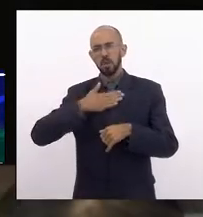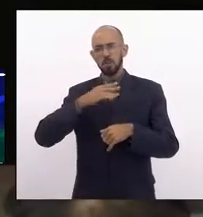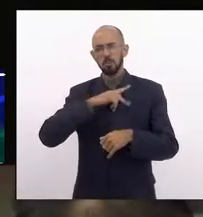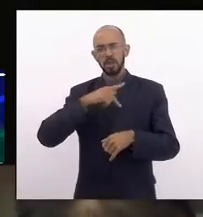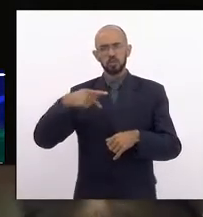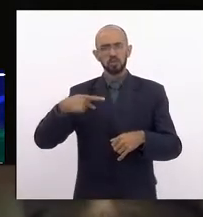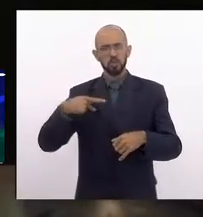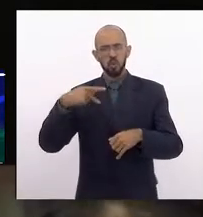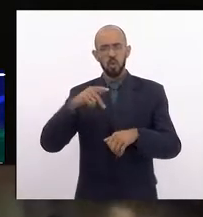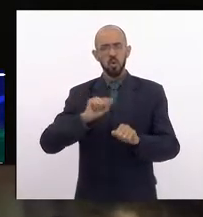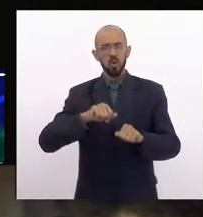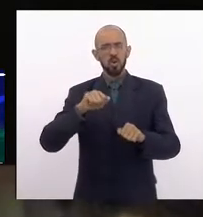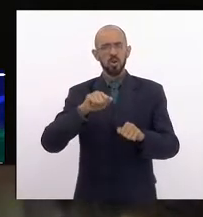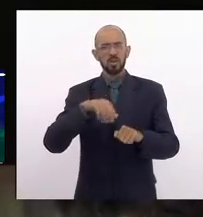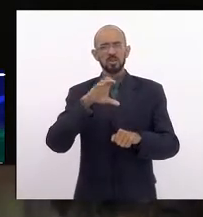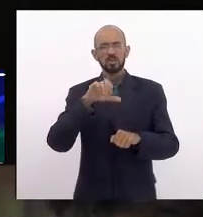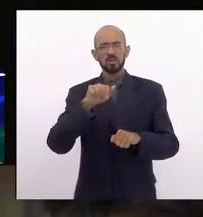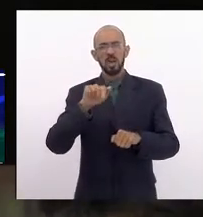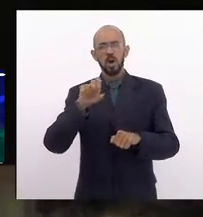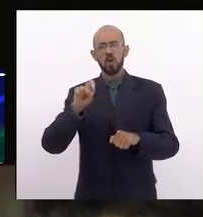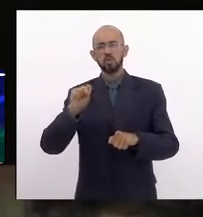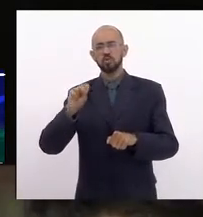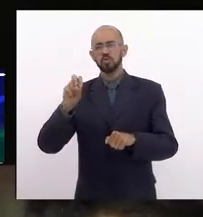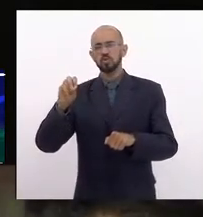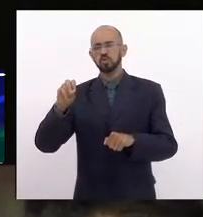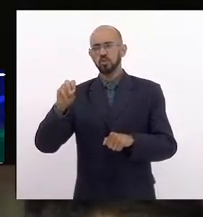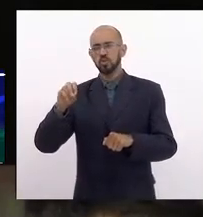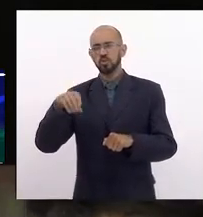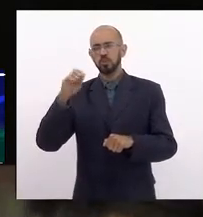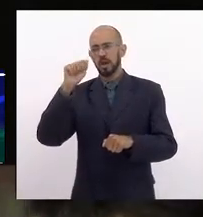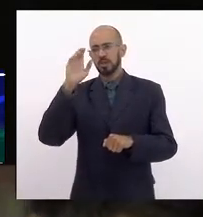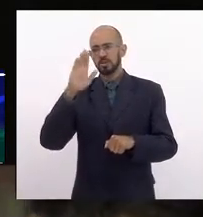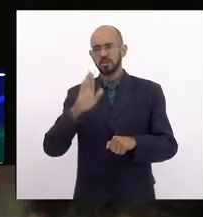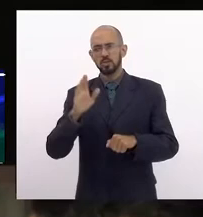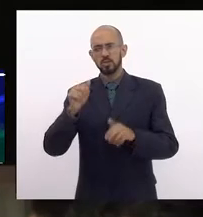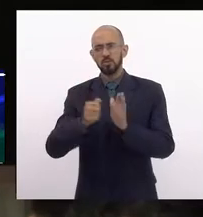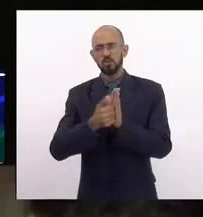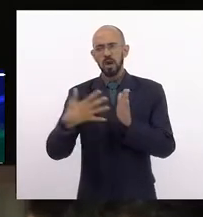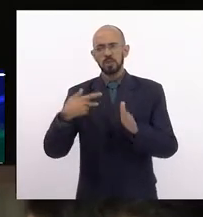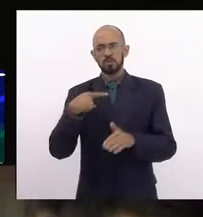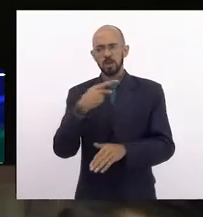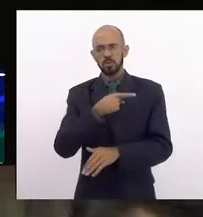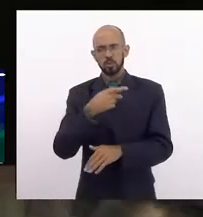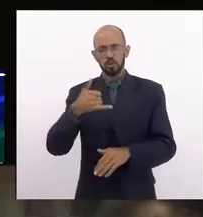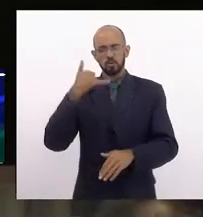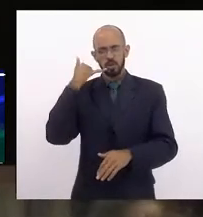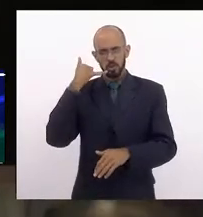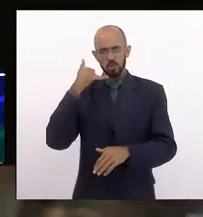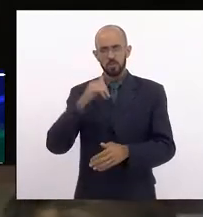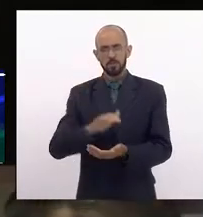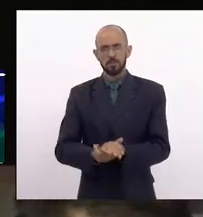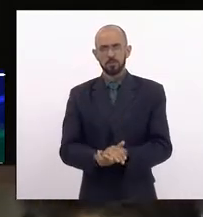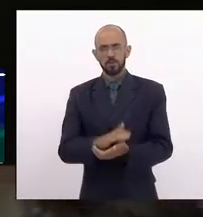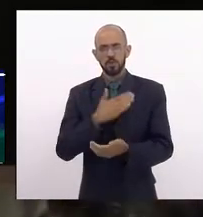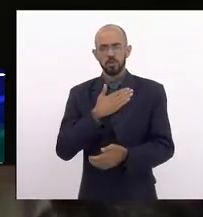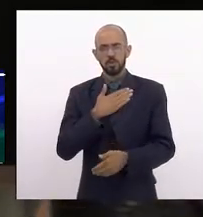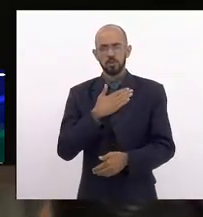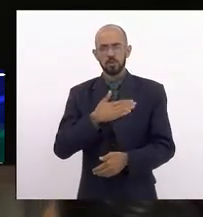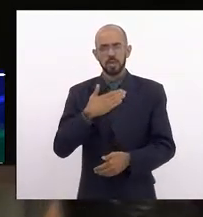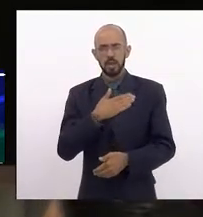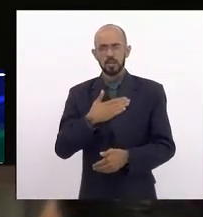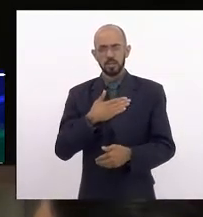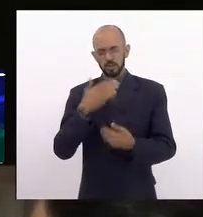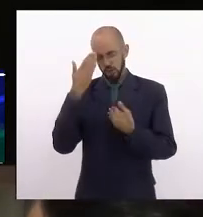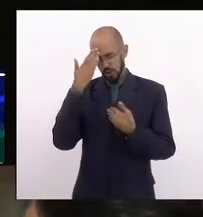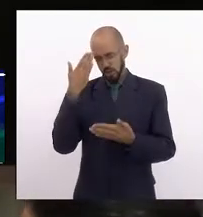passou Celso Brasil passou são ao câmera todos os pastores levantar deu-me uma presidente gostaria de agradecer também